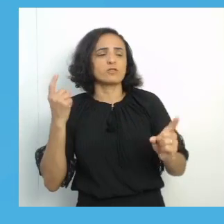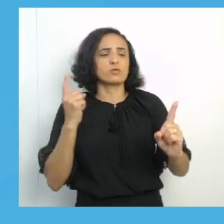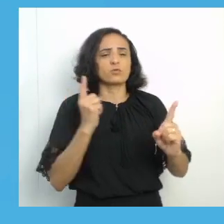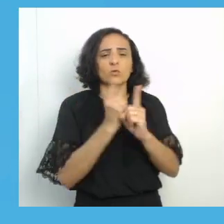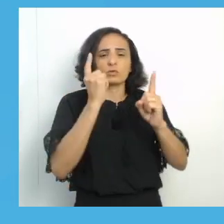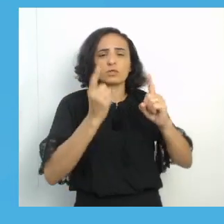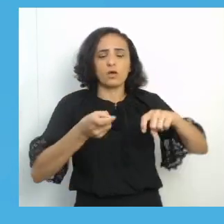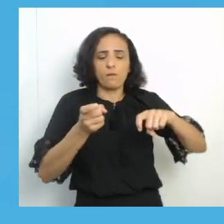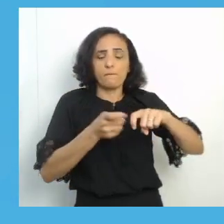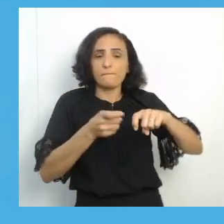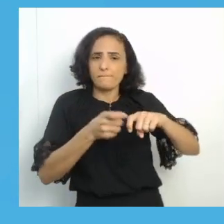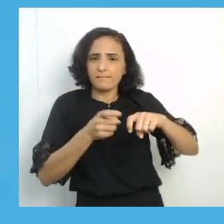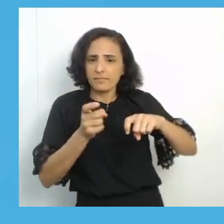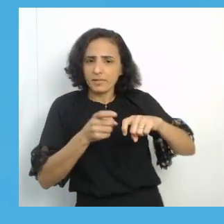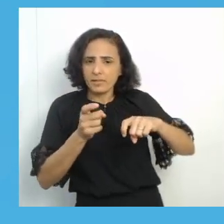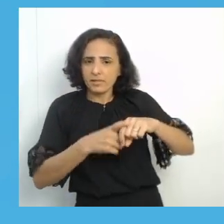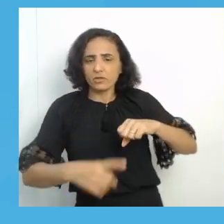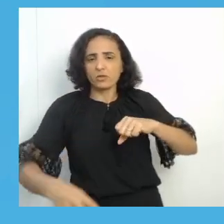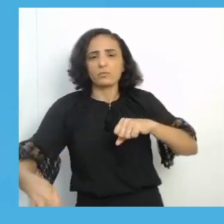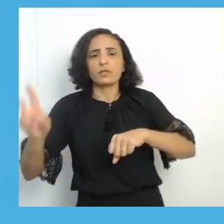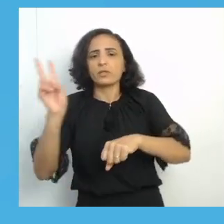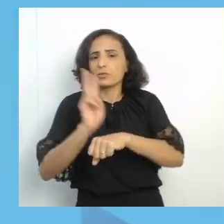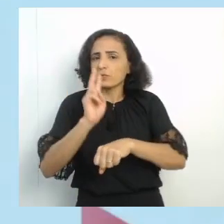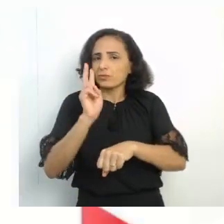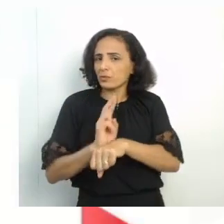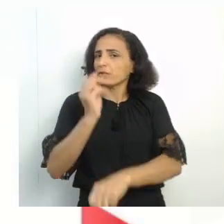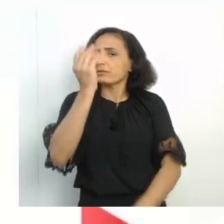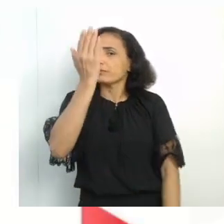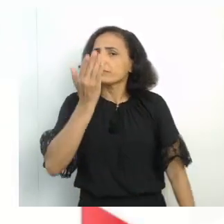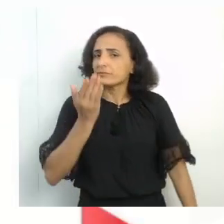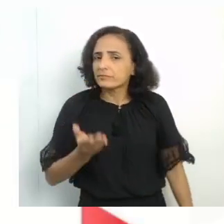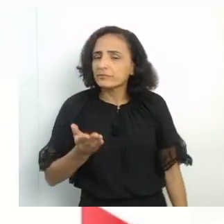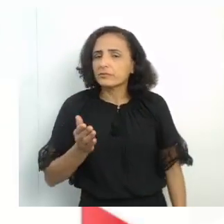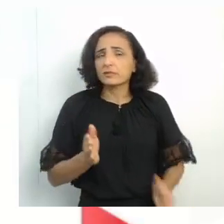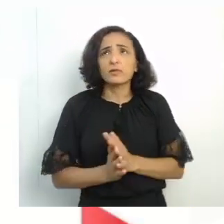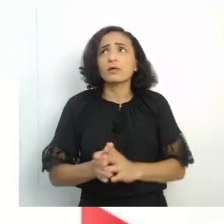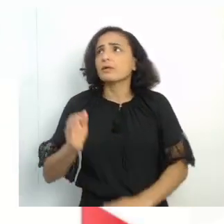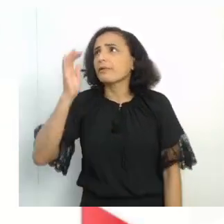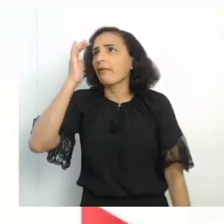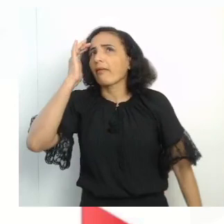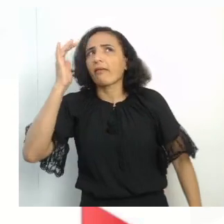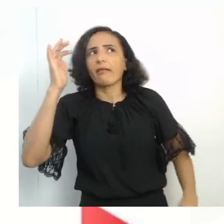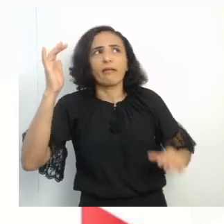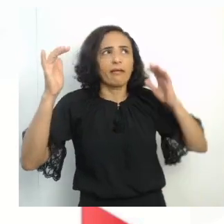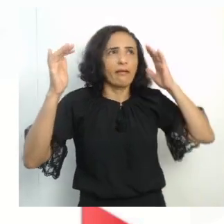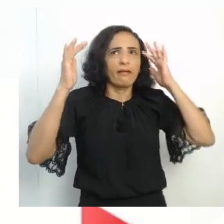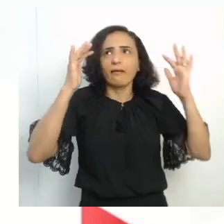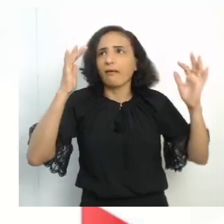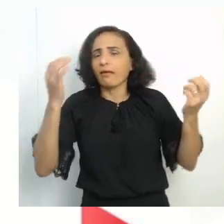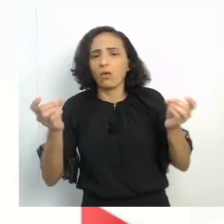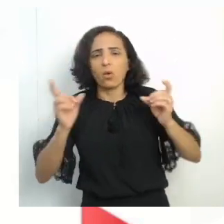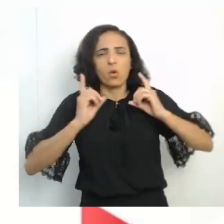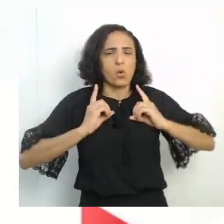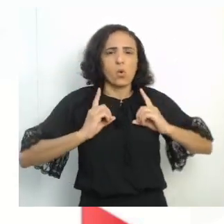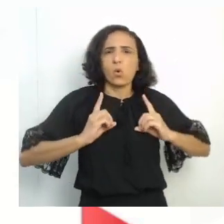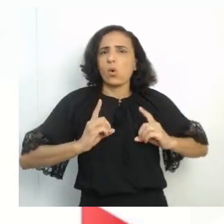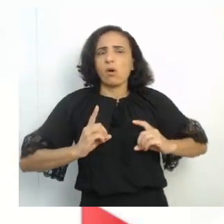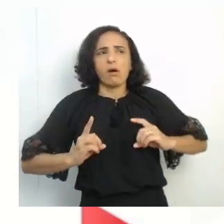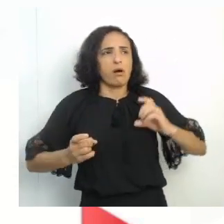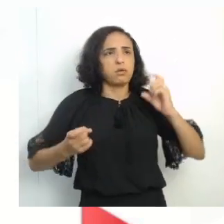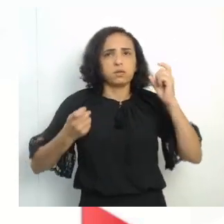são psiquiátricas, ou seja, alucinações, mania, depressão,